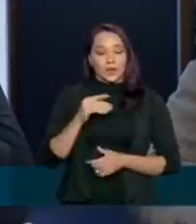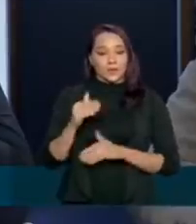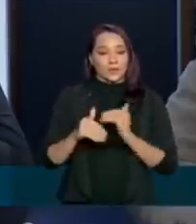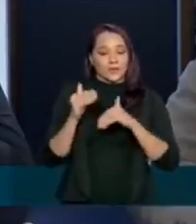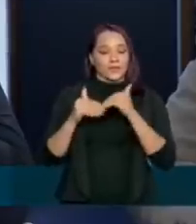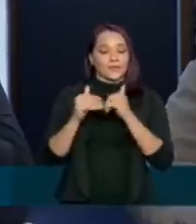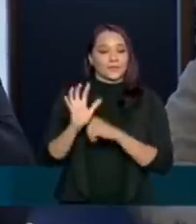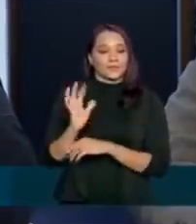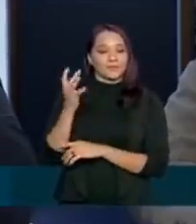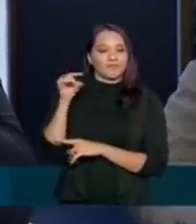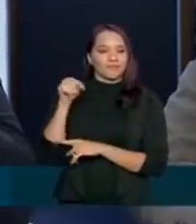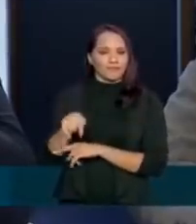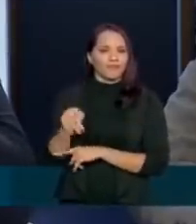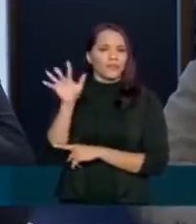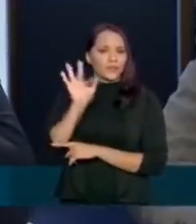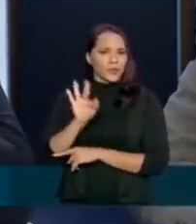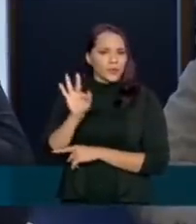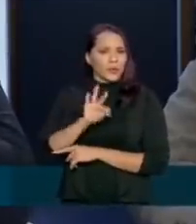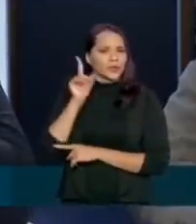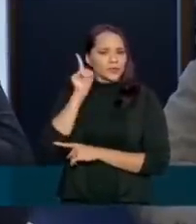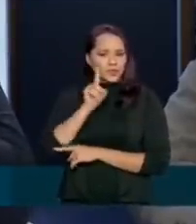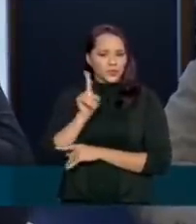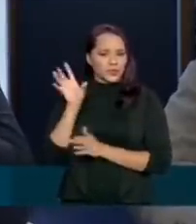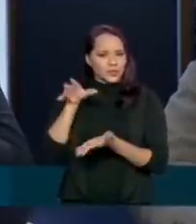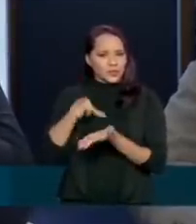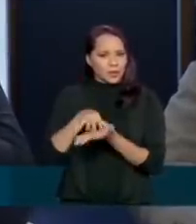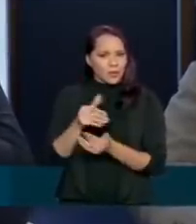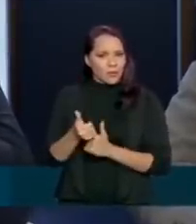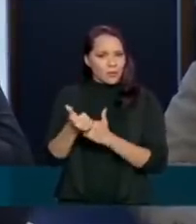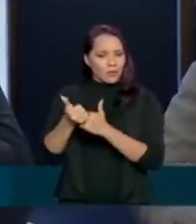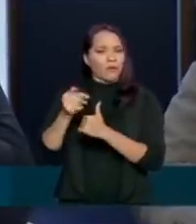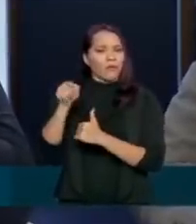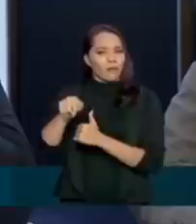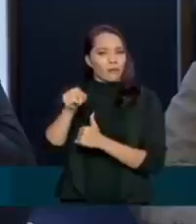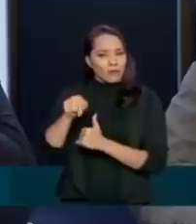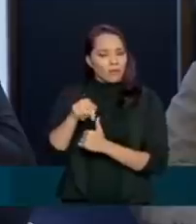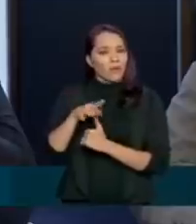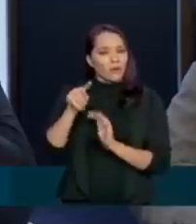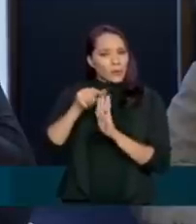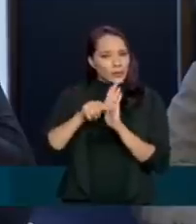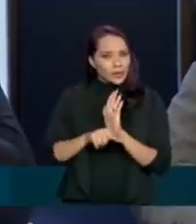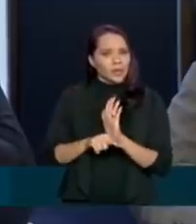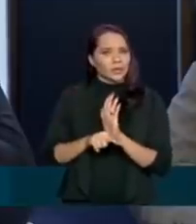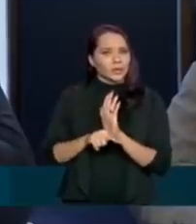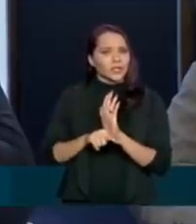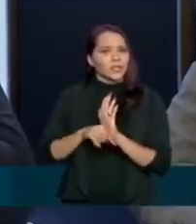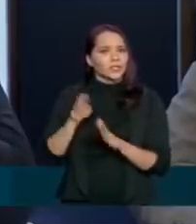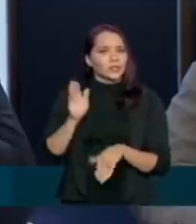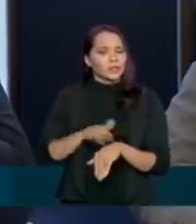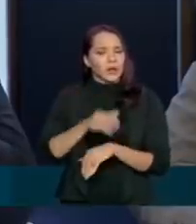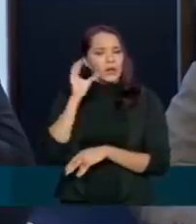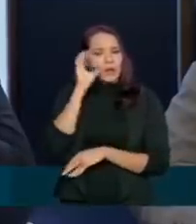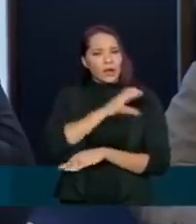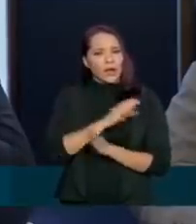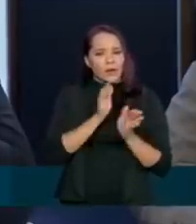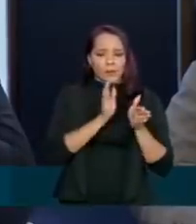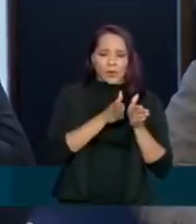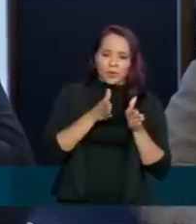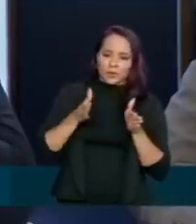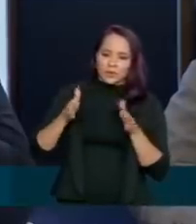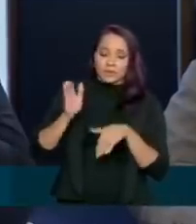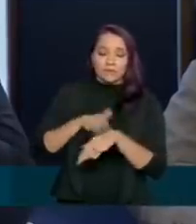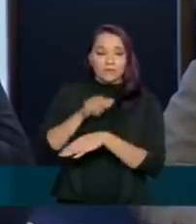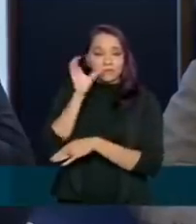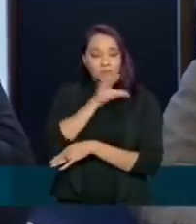acontecendo muito concentrado lá, apoiado pela... É um programa que é de aceleramento desse processo, e